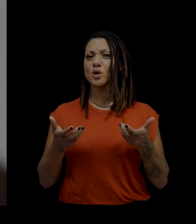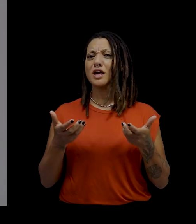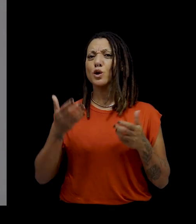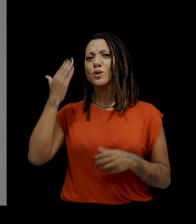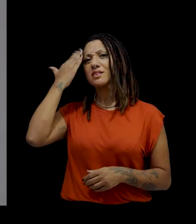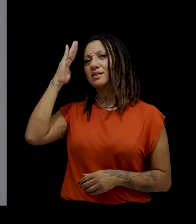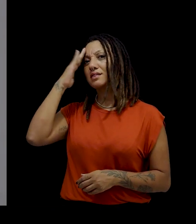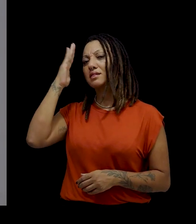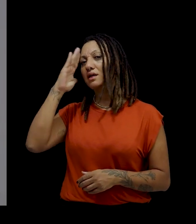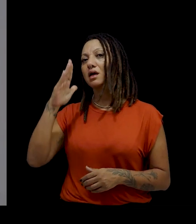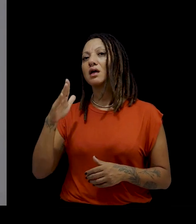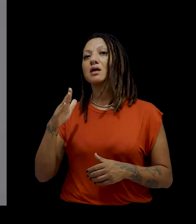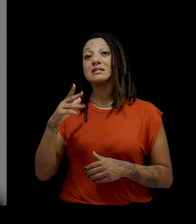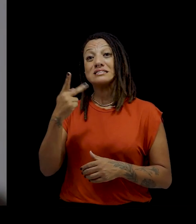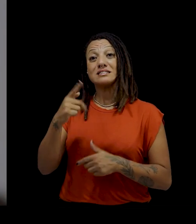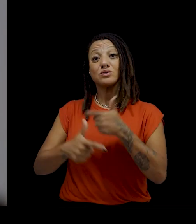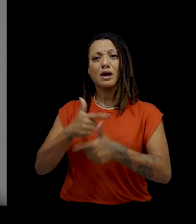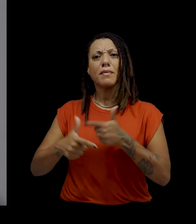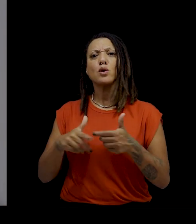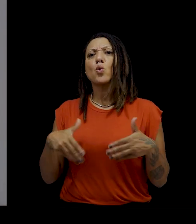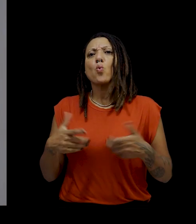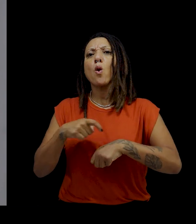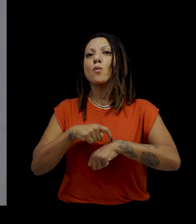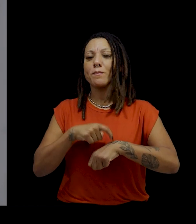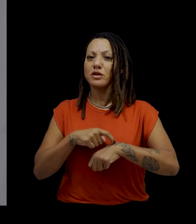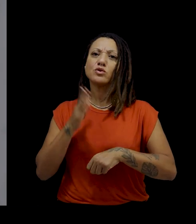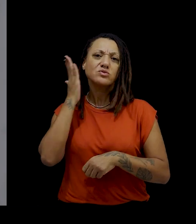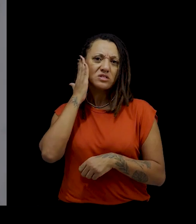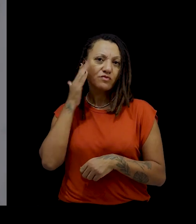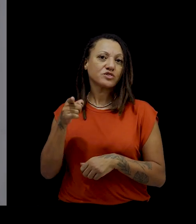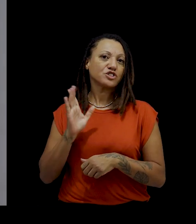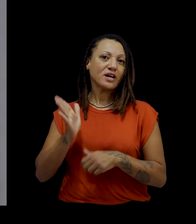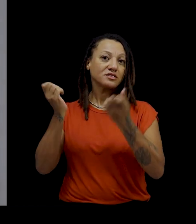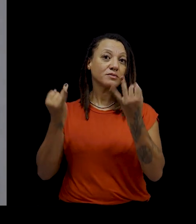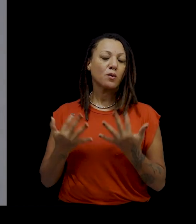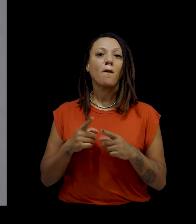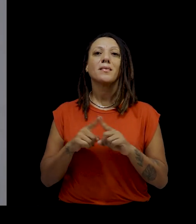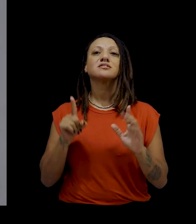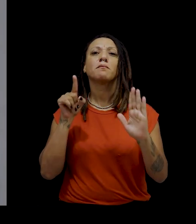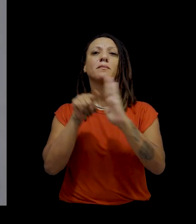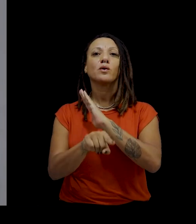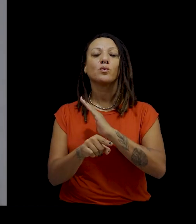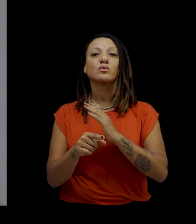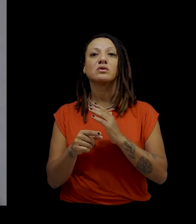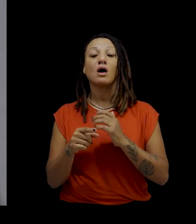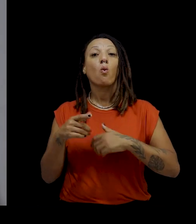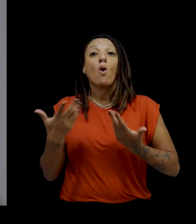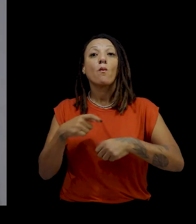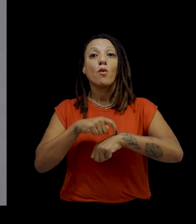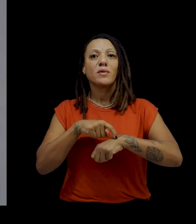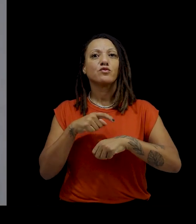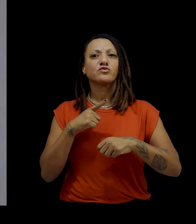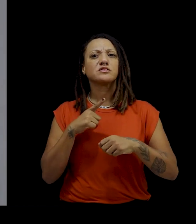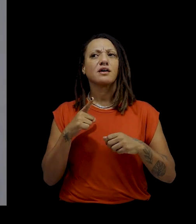Eu queria entender em que momento do seu trabalho, eu vi que você falou um pouco sobre isso, mas em que momento você correlacionou